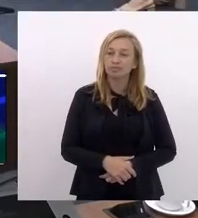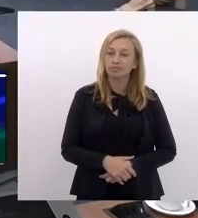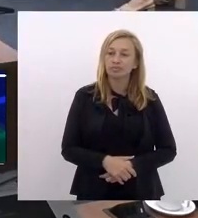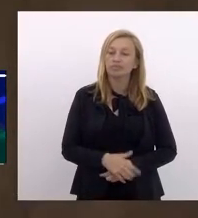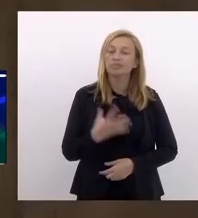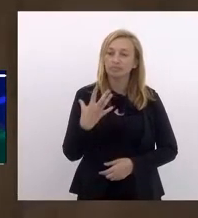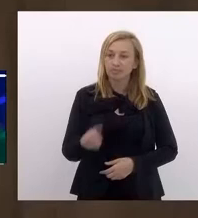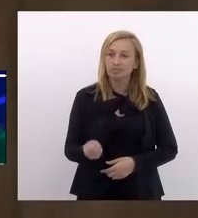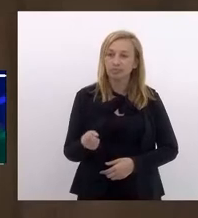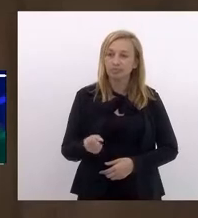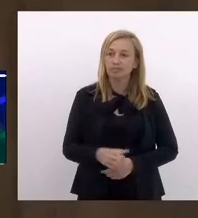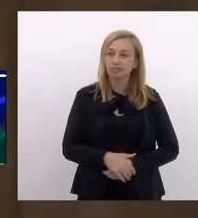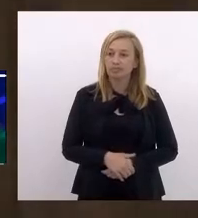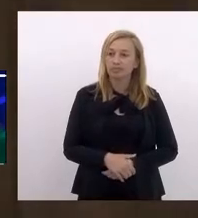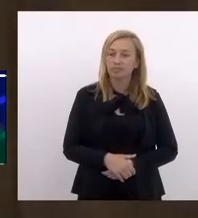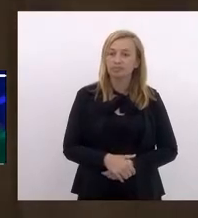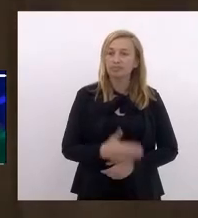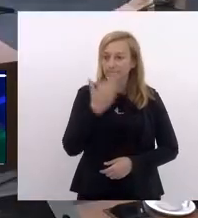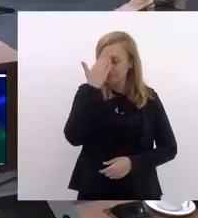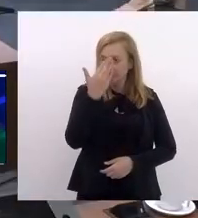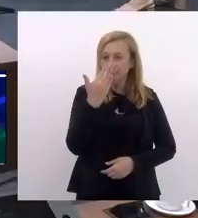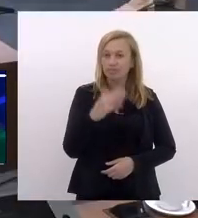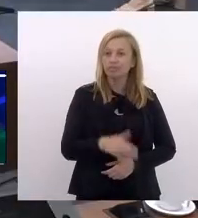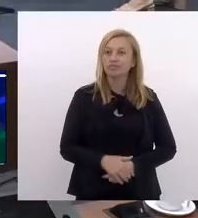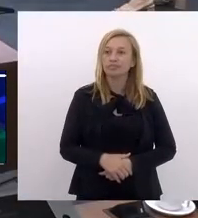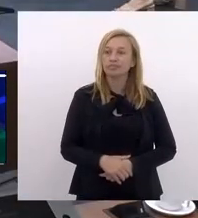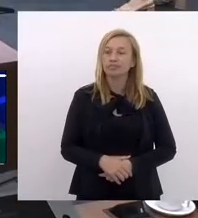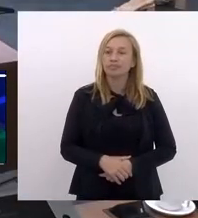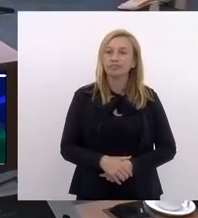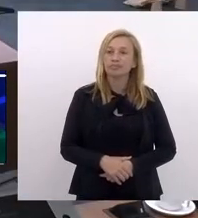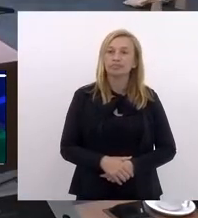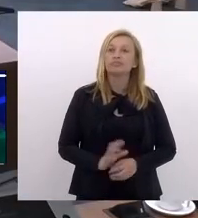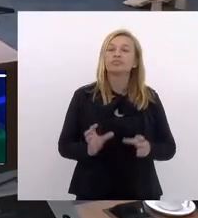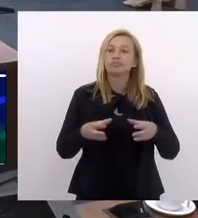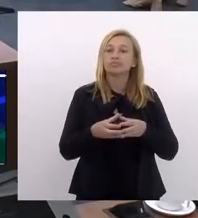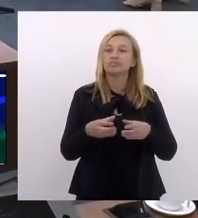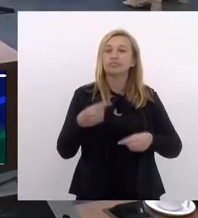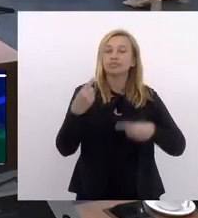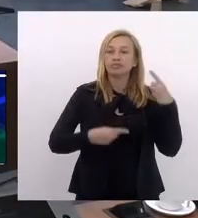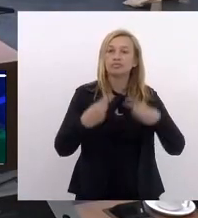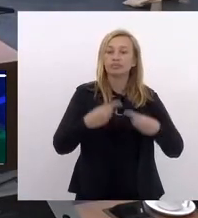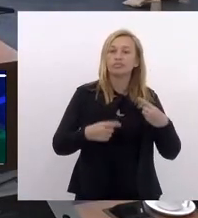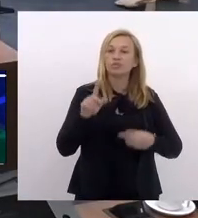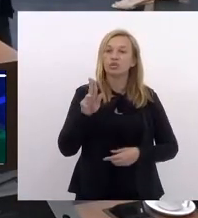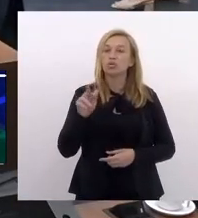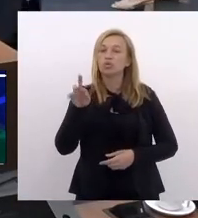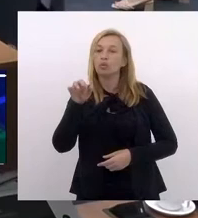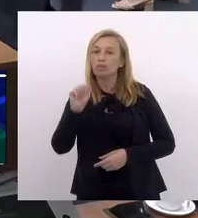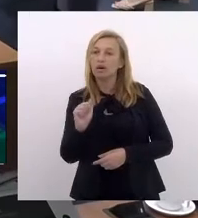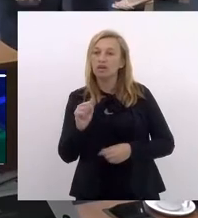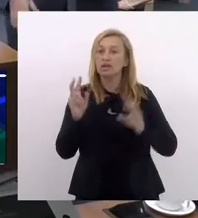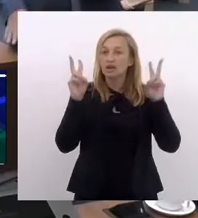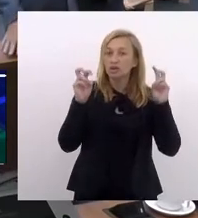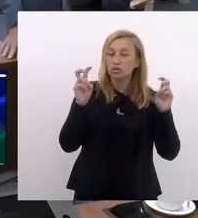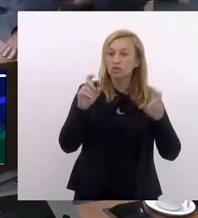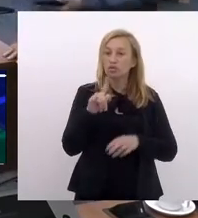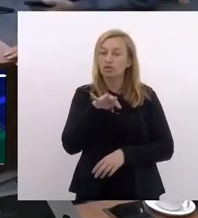Parecer favorável. Obrigada. Pela Comissão de Política Urbana, Habitação e Assuntos